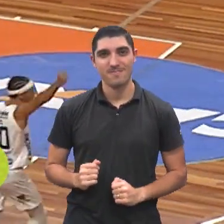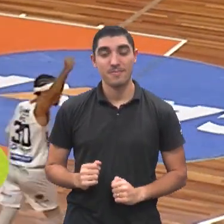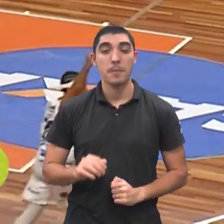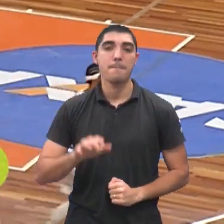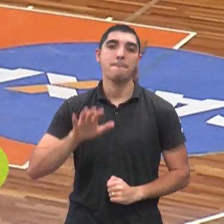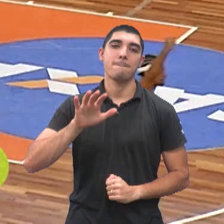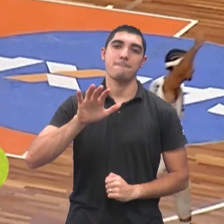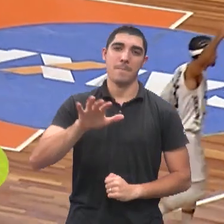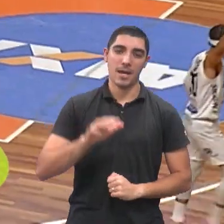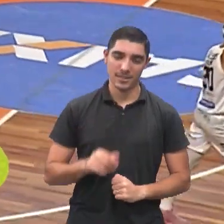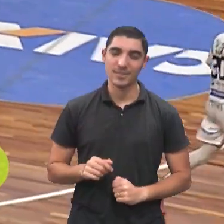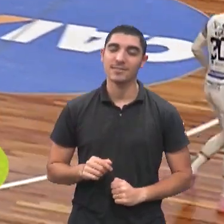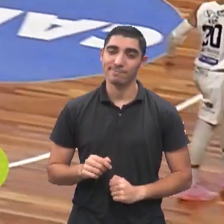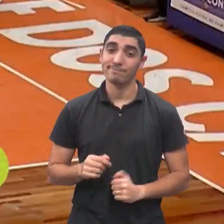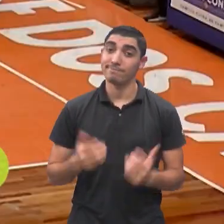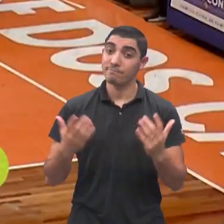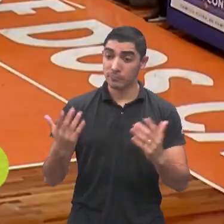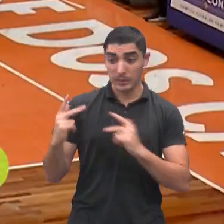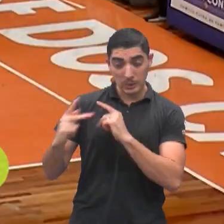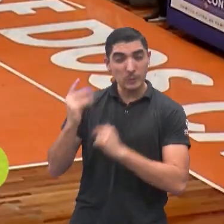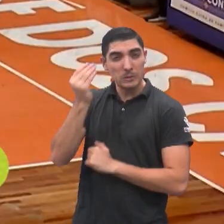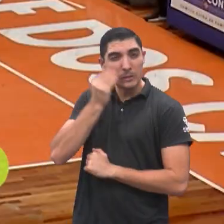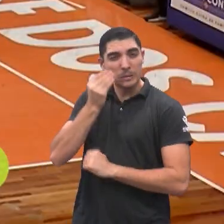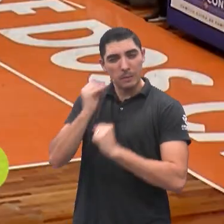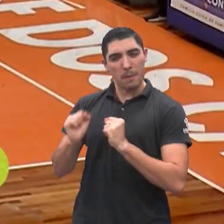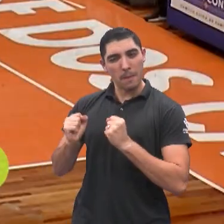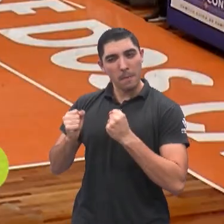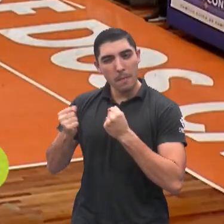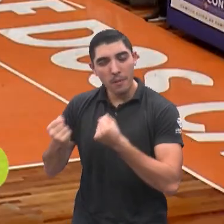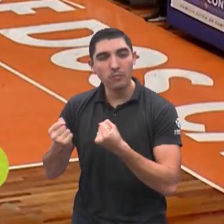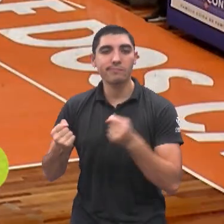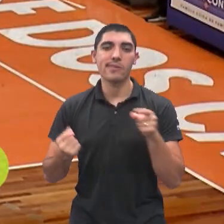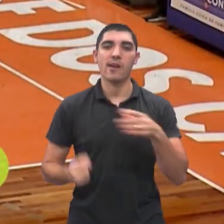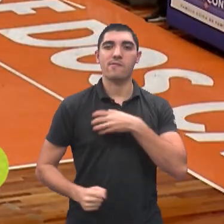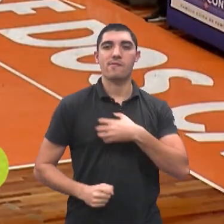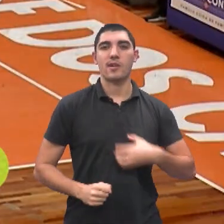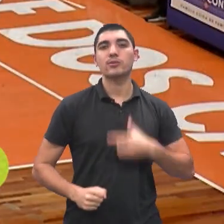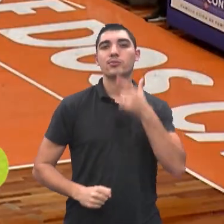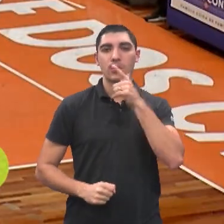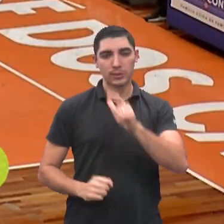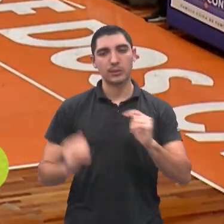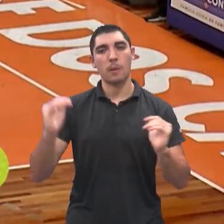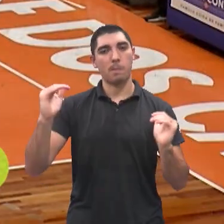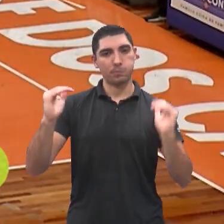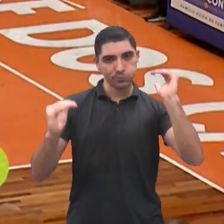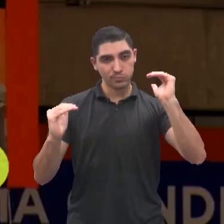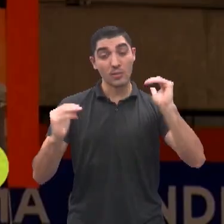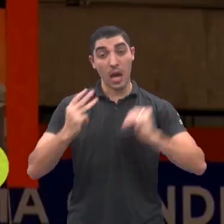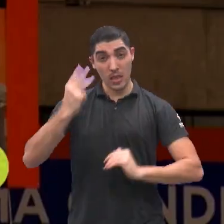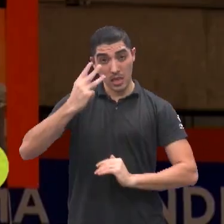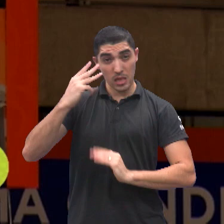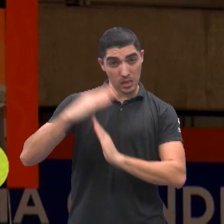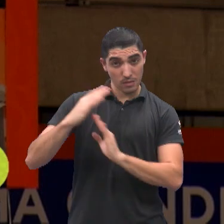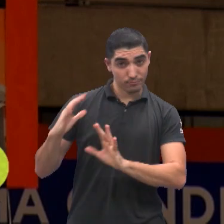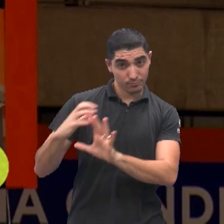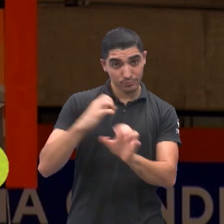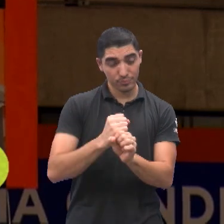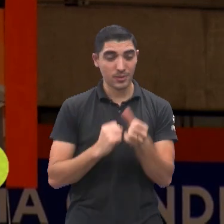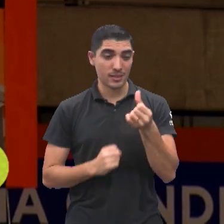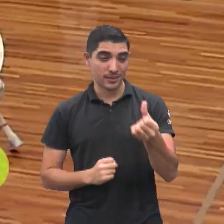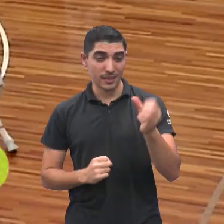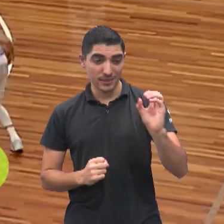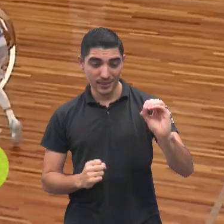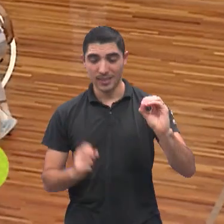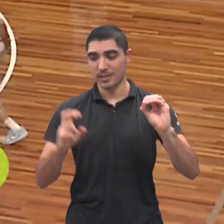Mas, apesar de todo o esforço, os visitantes voltaram a ficar em vantagem, terminando o terceiro quarto em